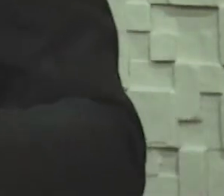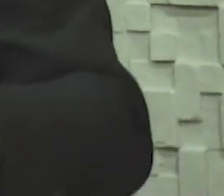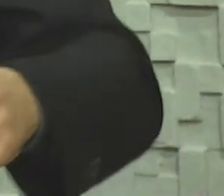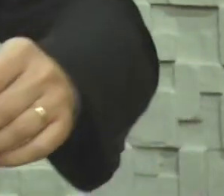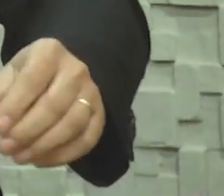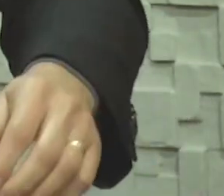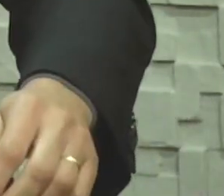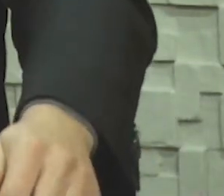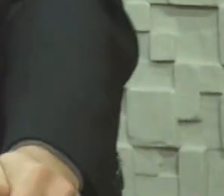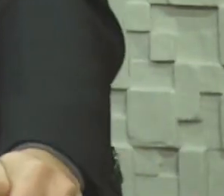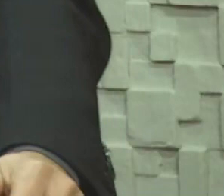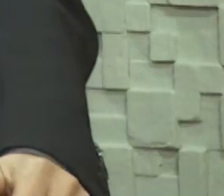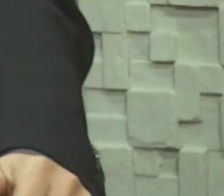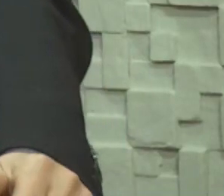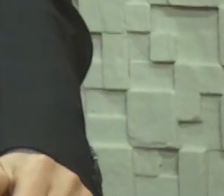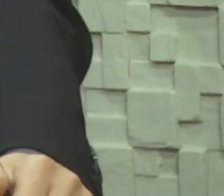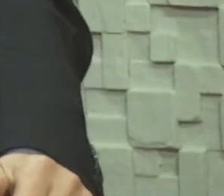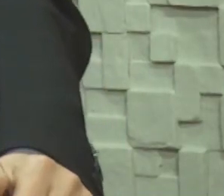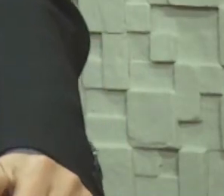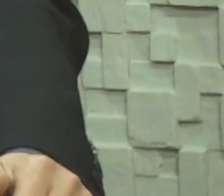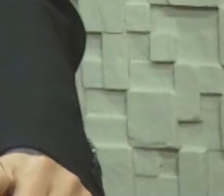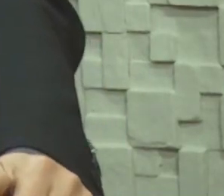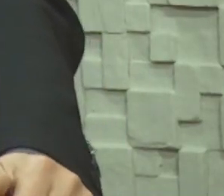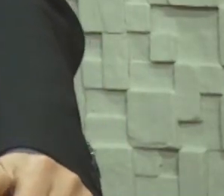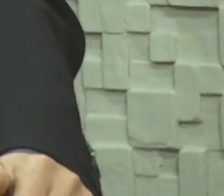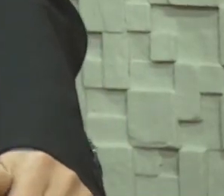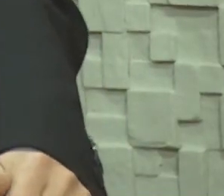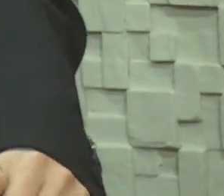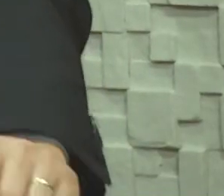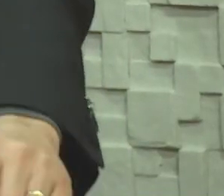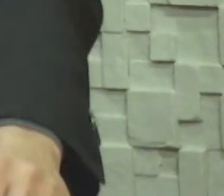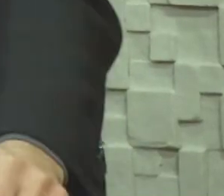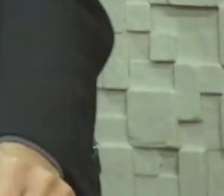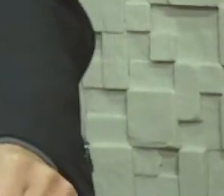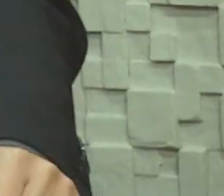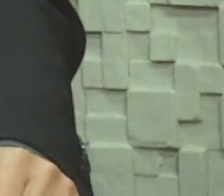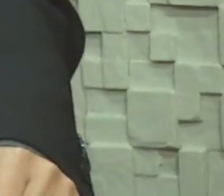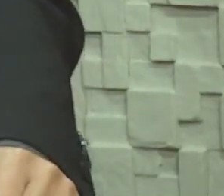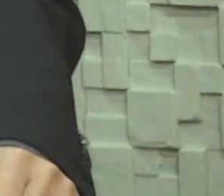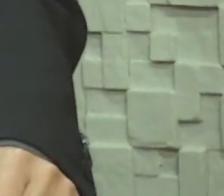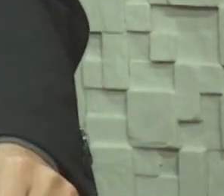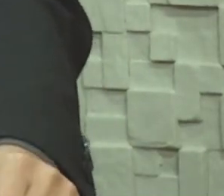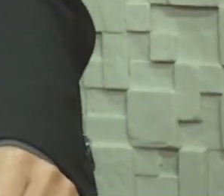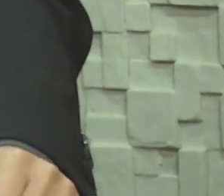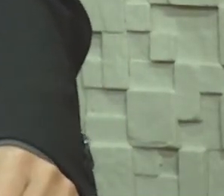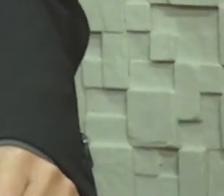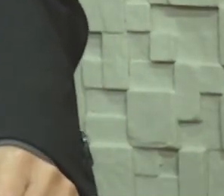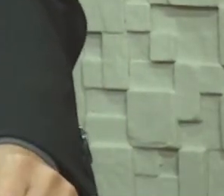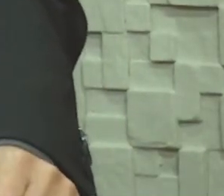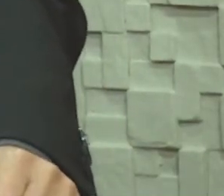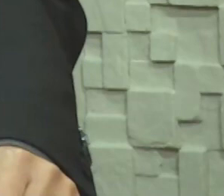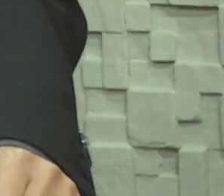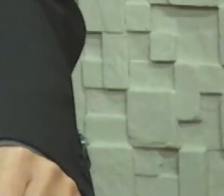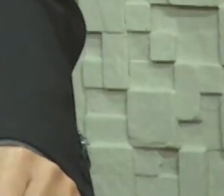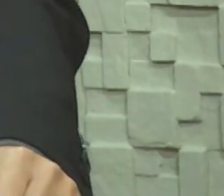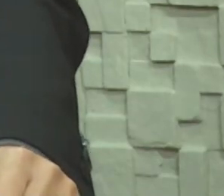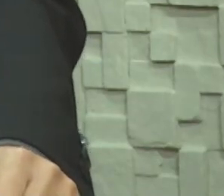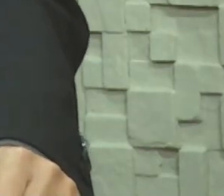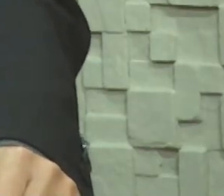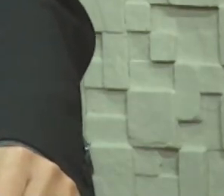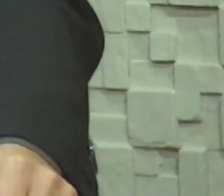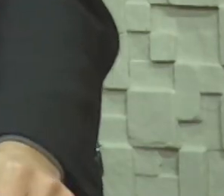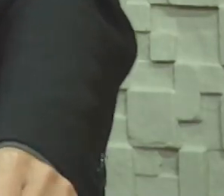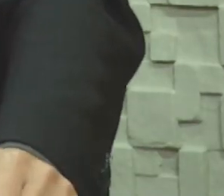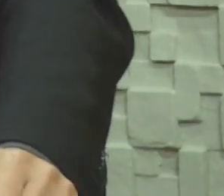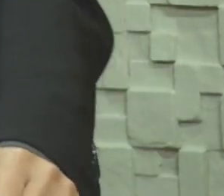oposto é uma grande parte da população que que mora ali é pessoas já de idade e os carros